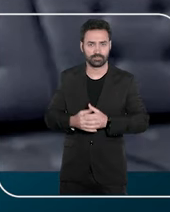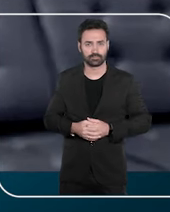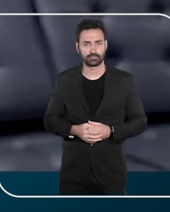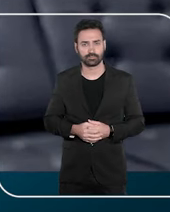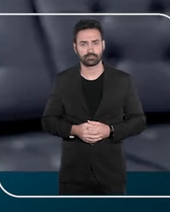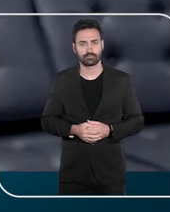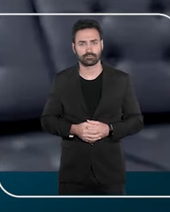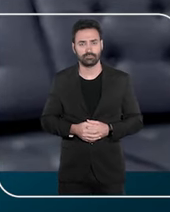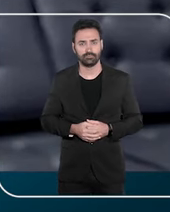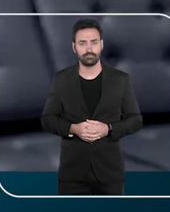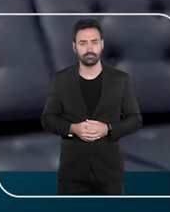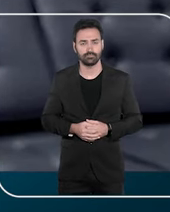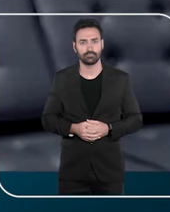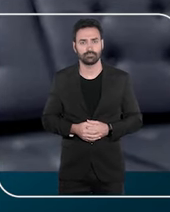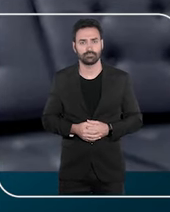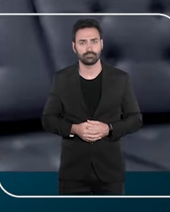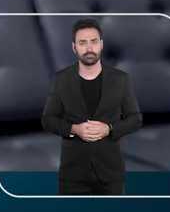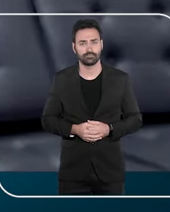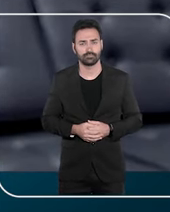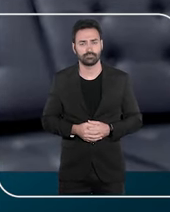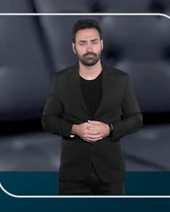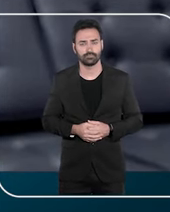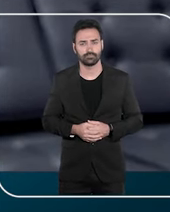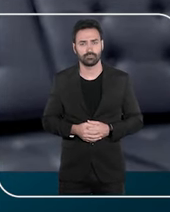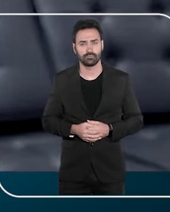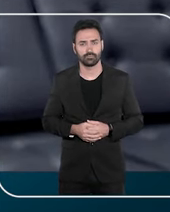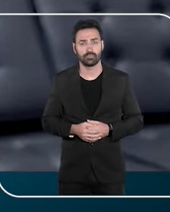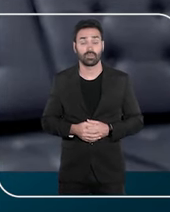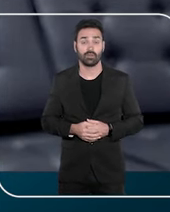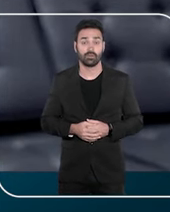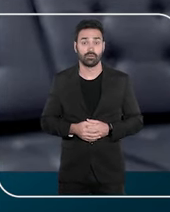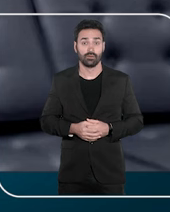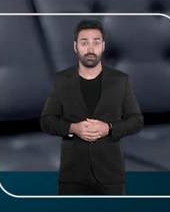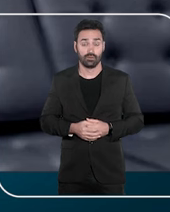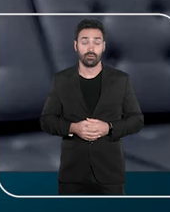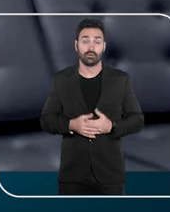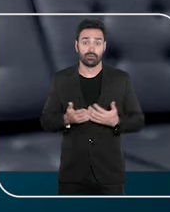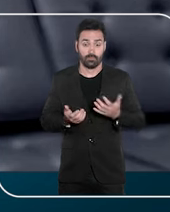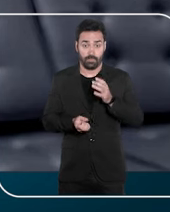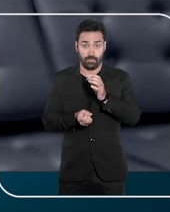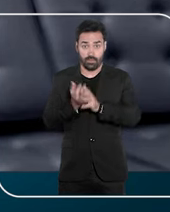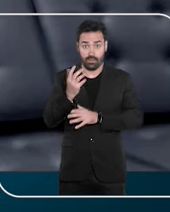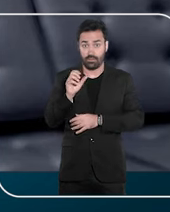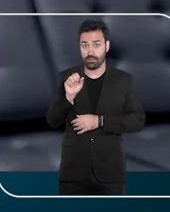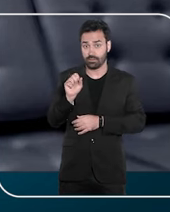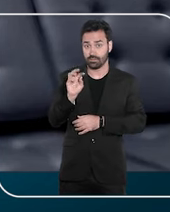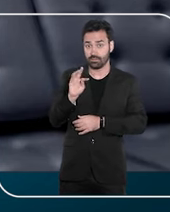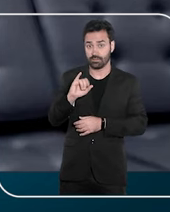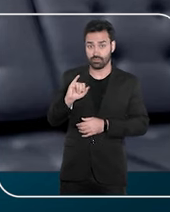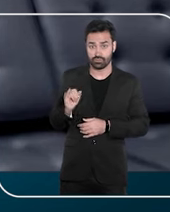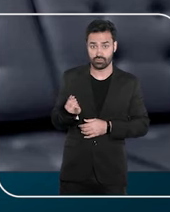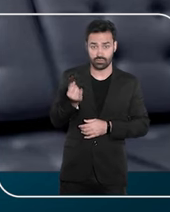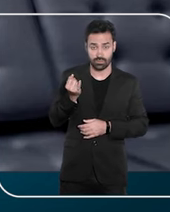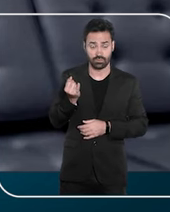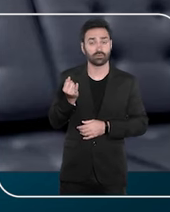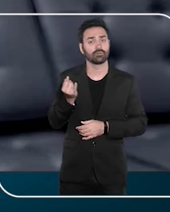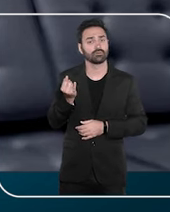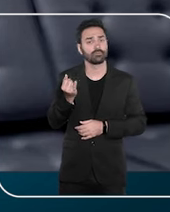Pois não. Eu acredito que a criação do Superior Tribunal de Justiça foi muito